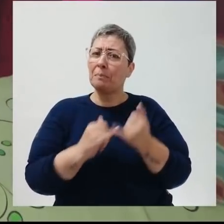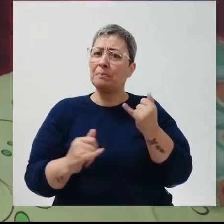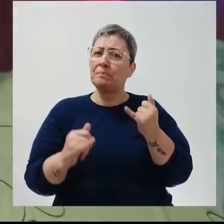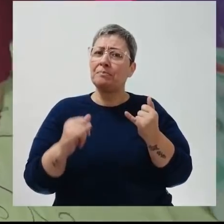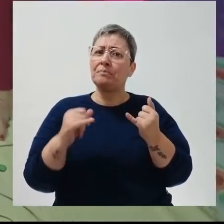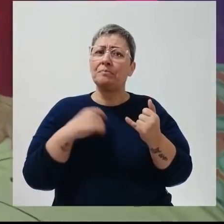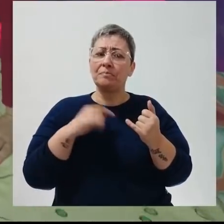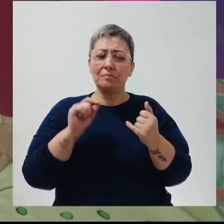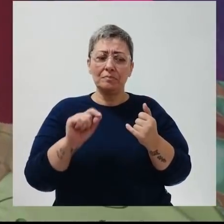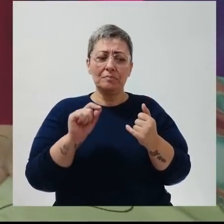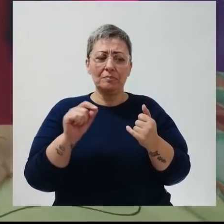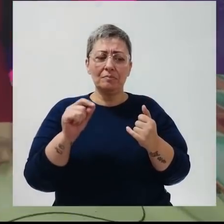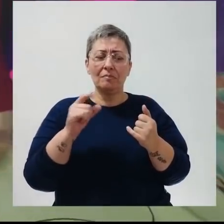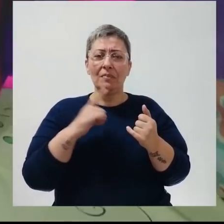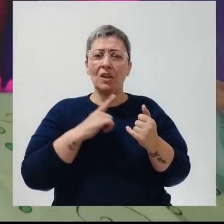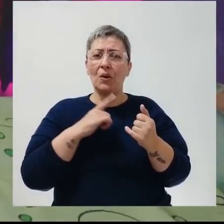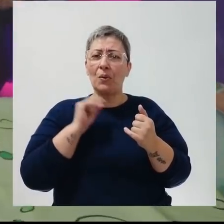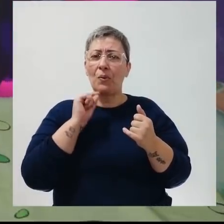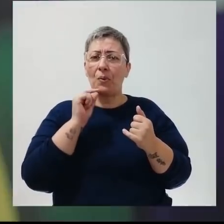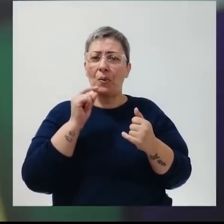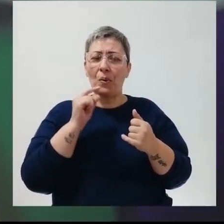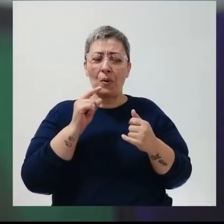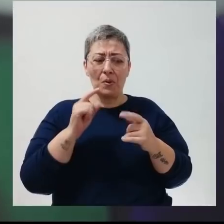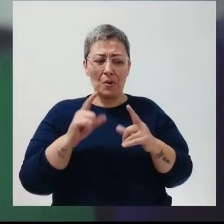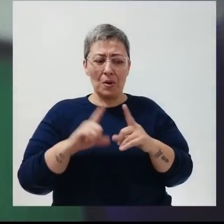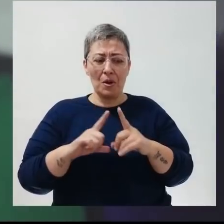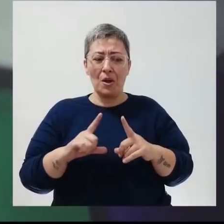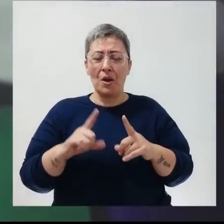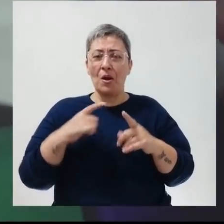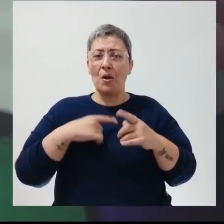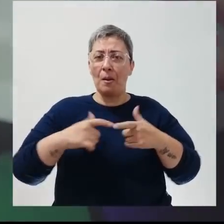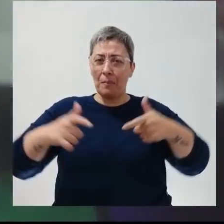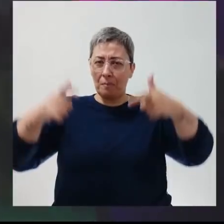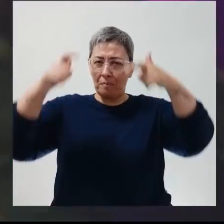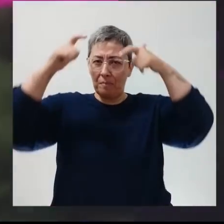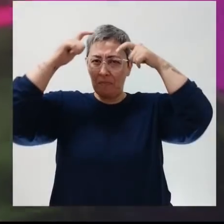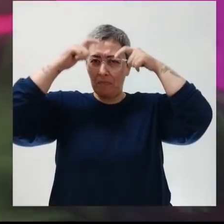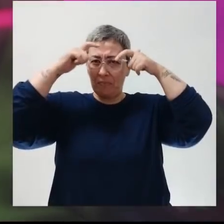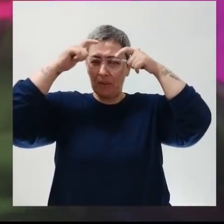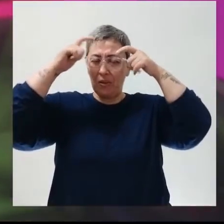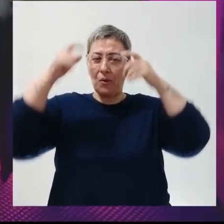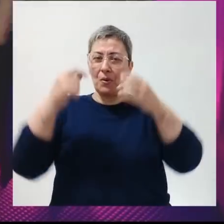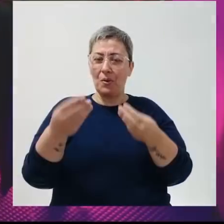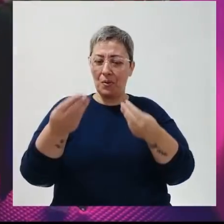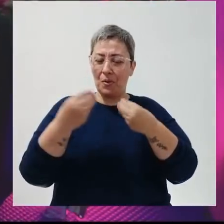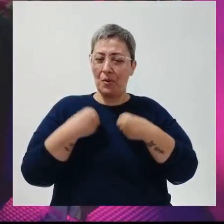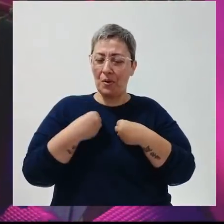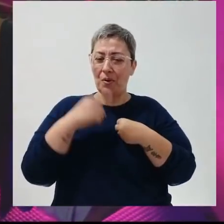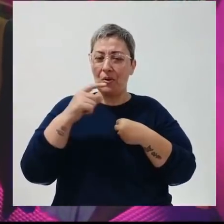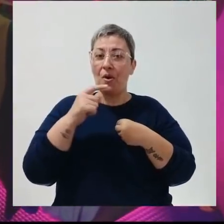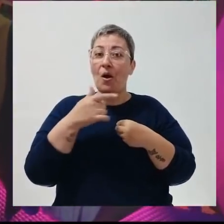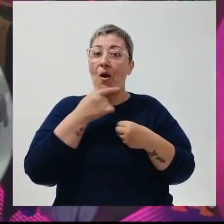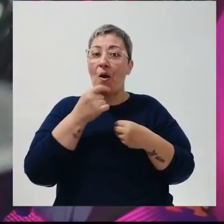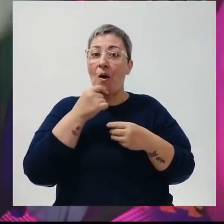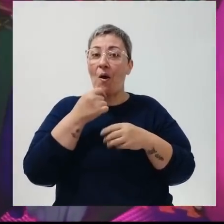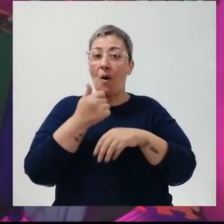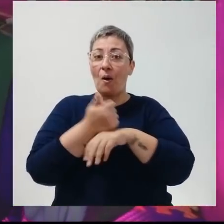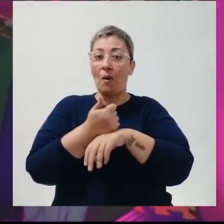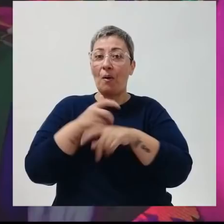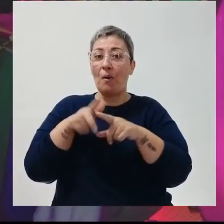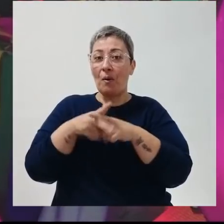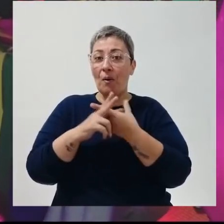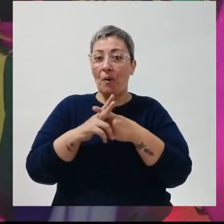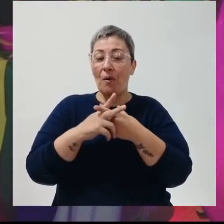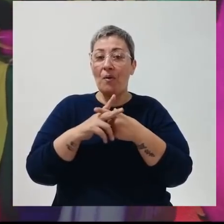que ele pegou o capacete que ganhou de um eletricista que foi lá na